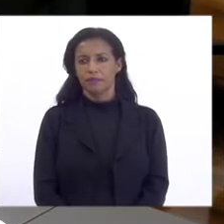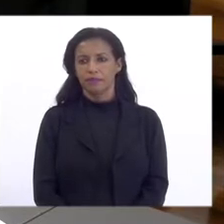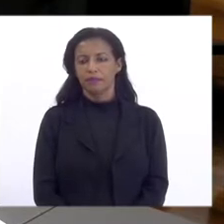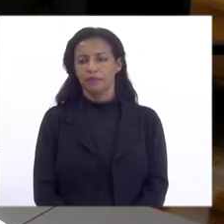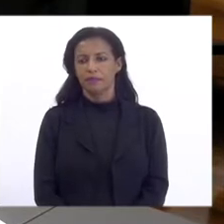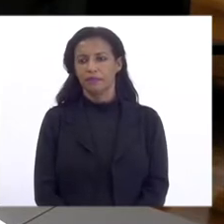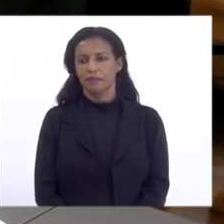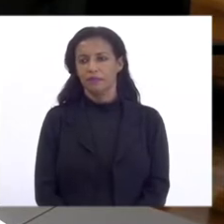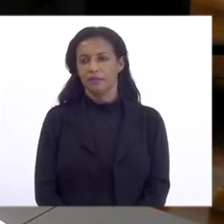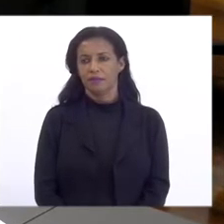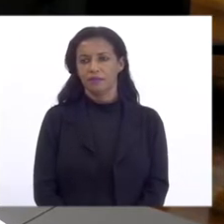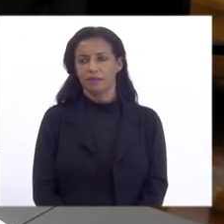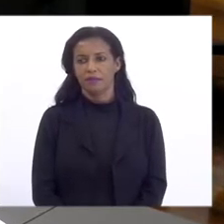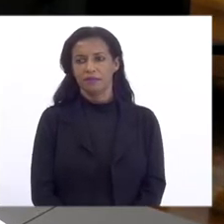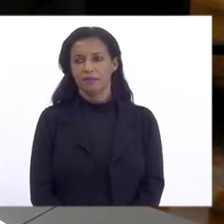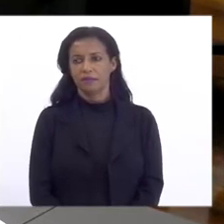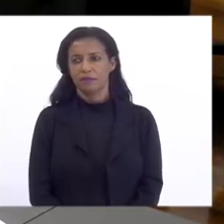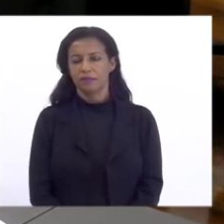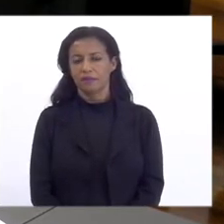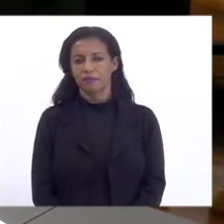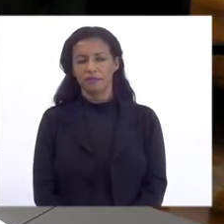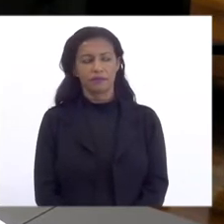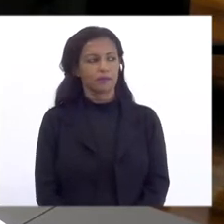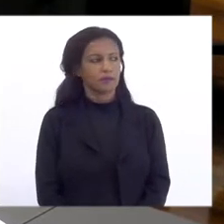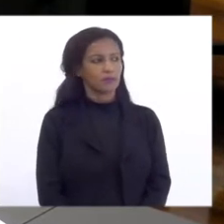Ah, entregou, hein?